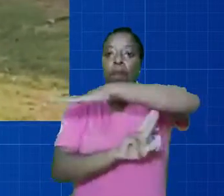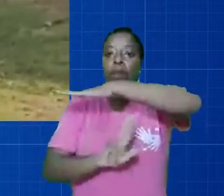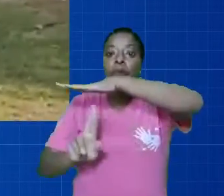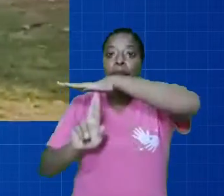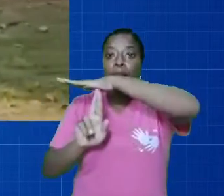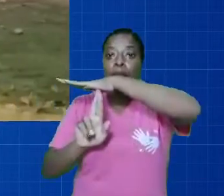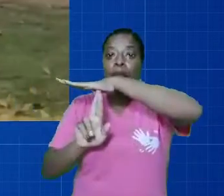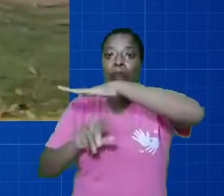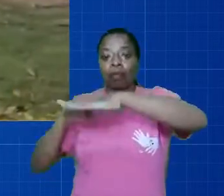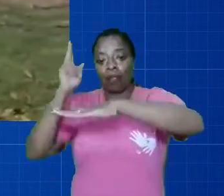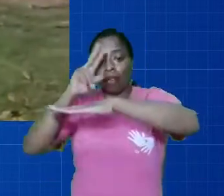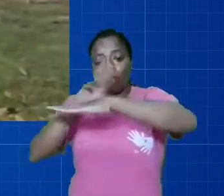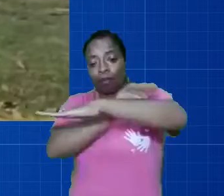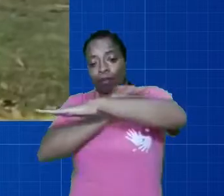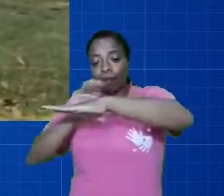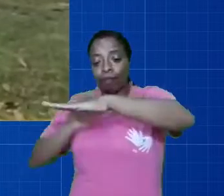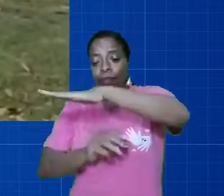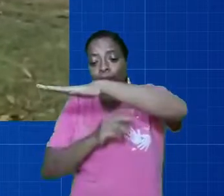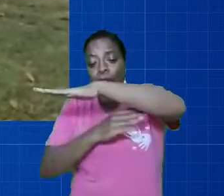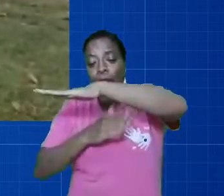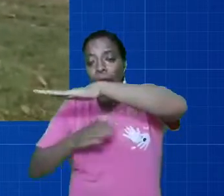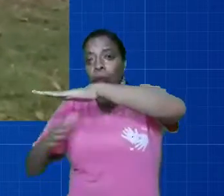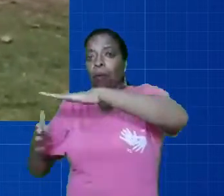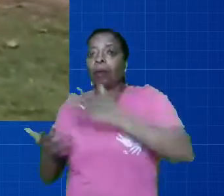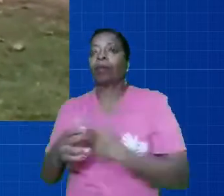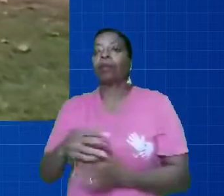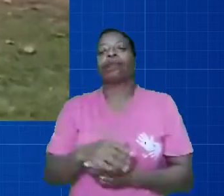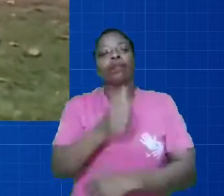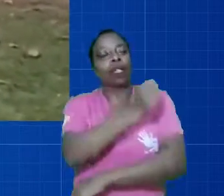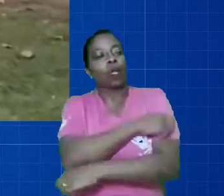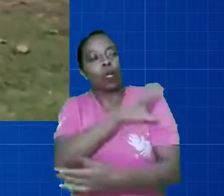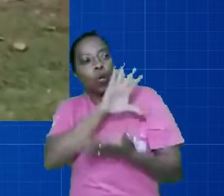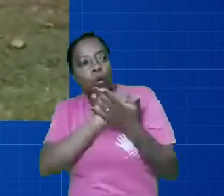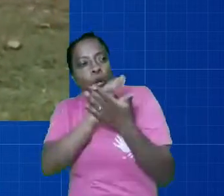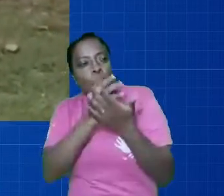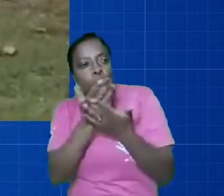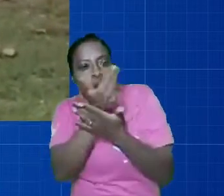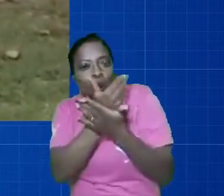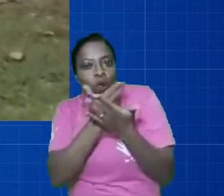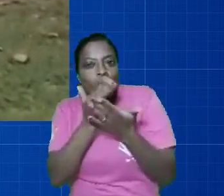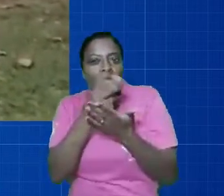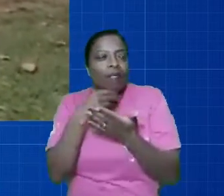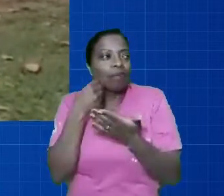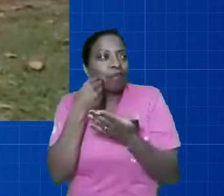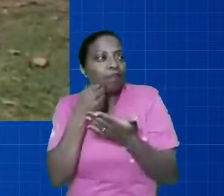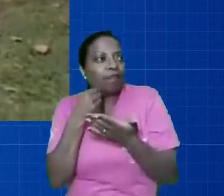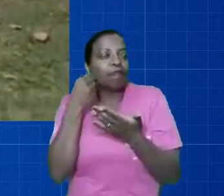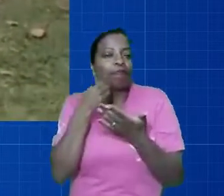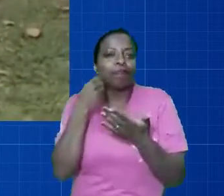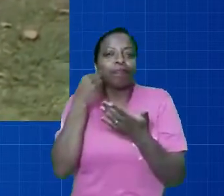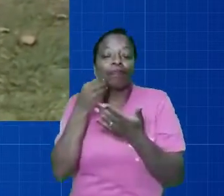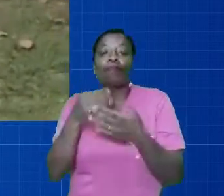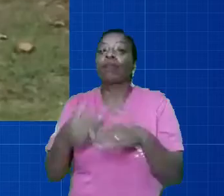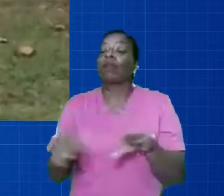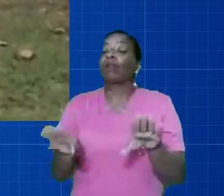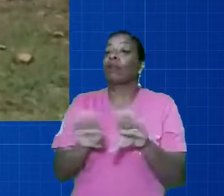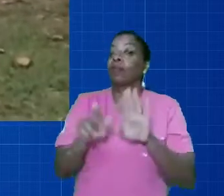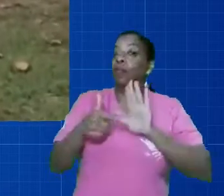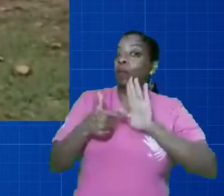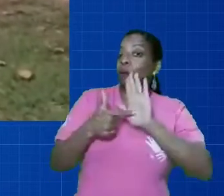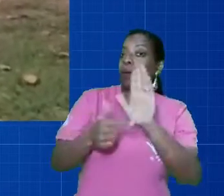muitas vezes retratada pelos alunos. E um dos movimentos que a gente trabalhava muito, porque era muito propício, era